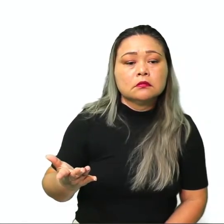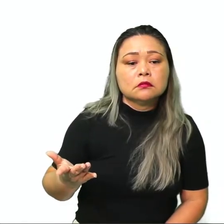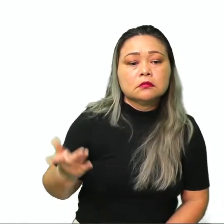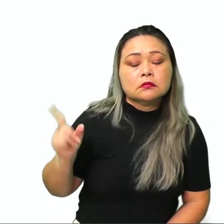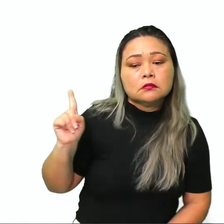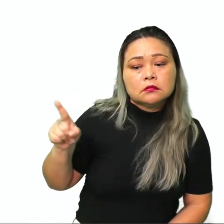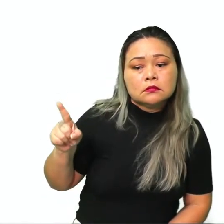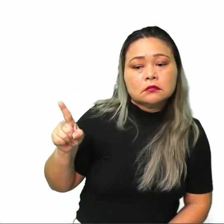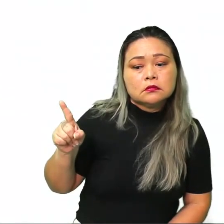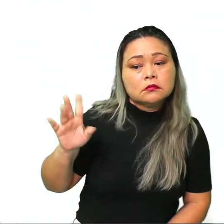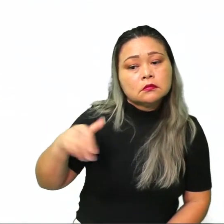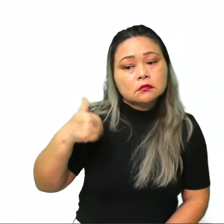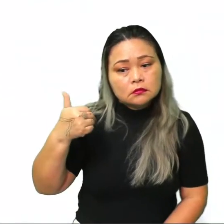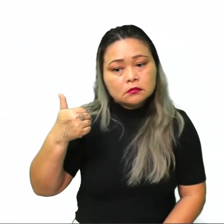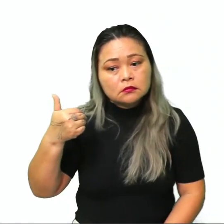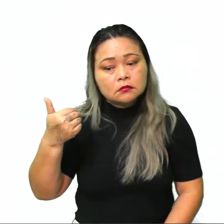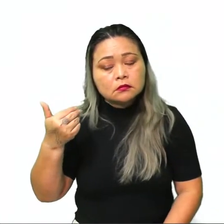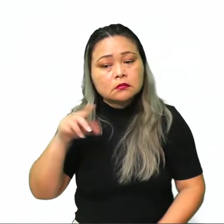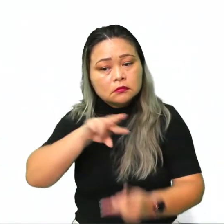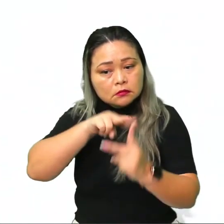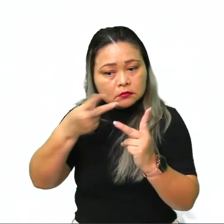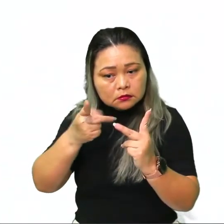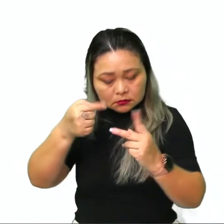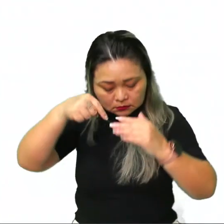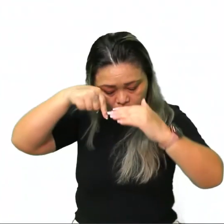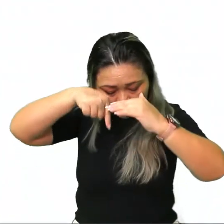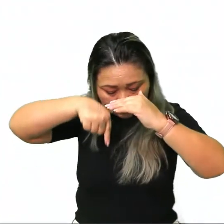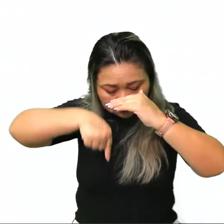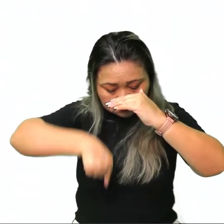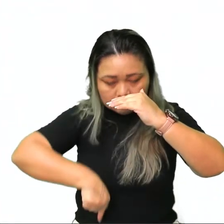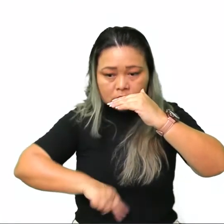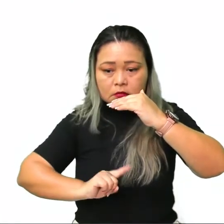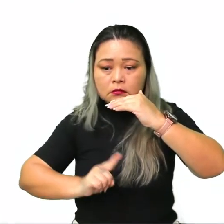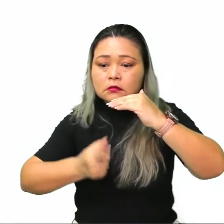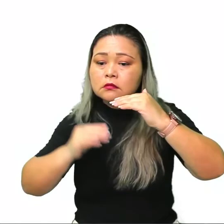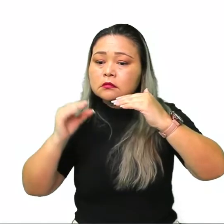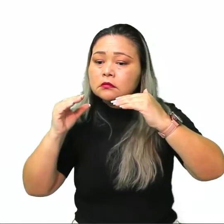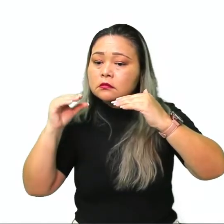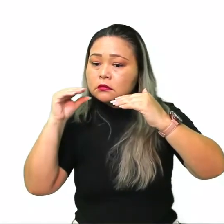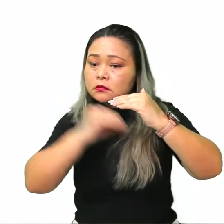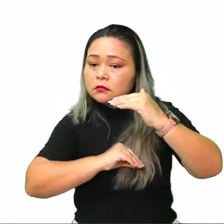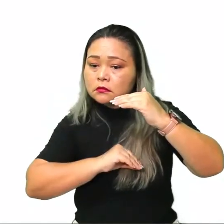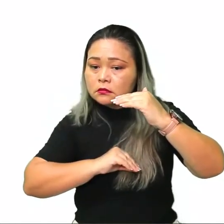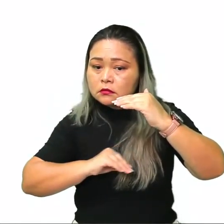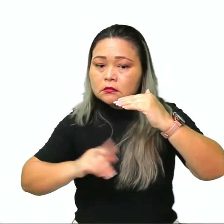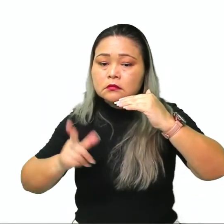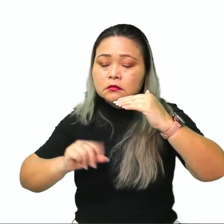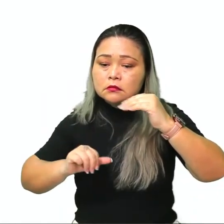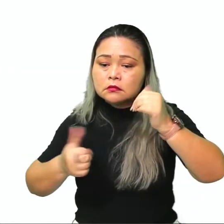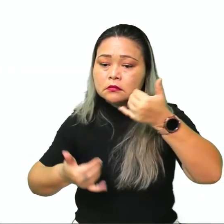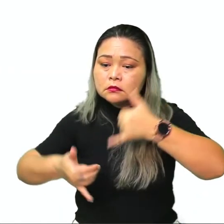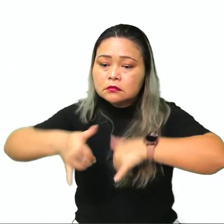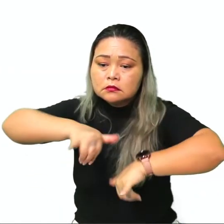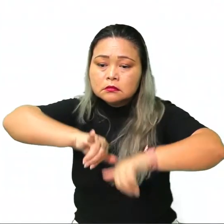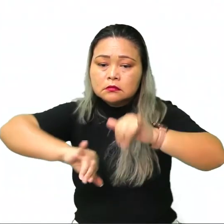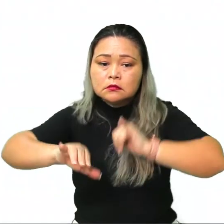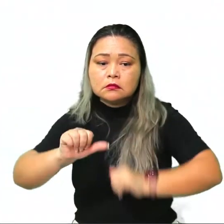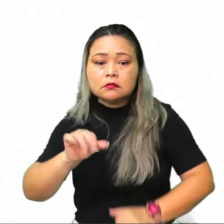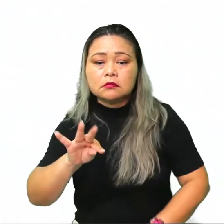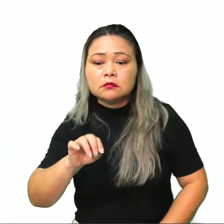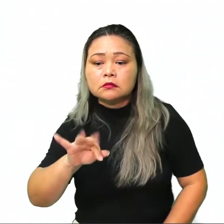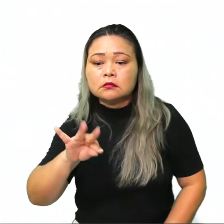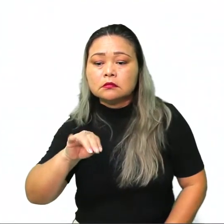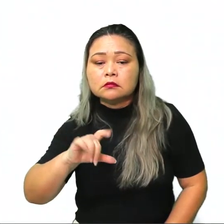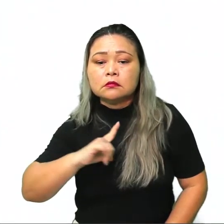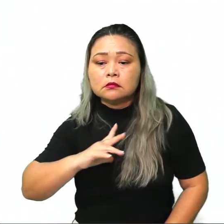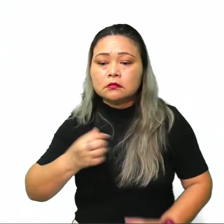Então, segundo essa hipótese, lá nas fendas termais, você vai ter o processo quimiosintético.